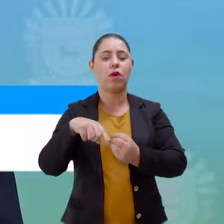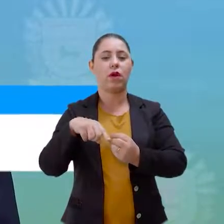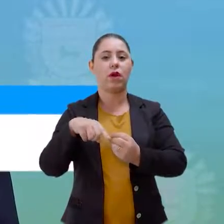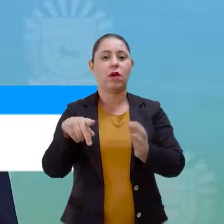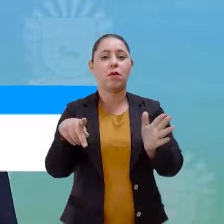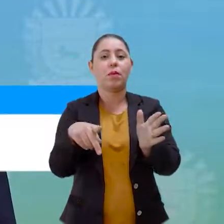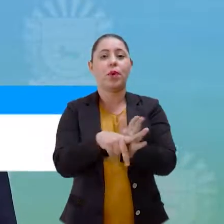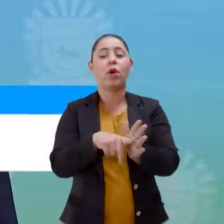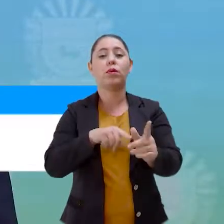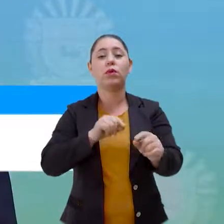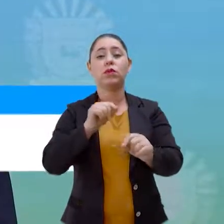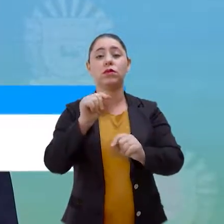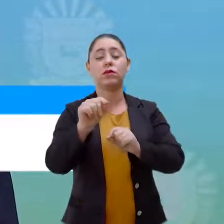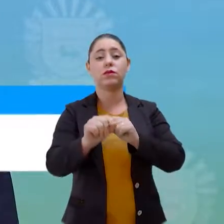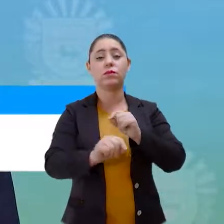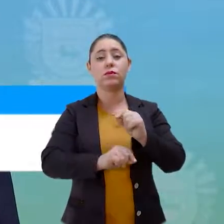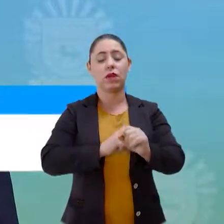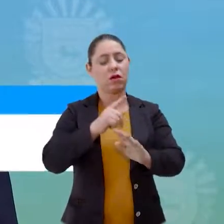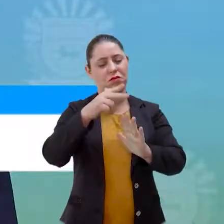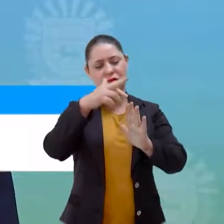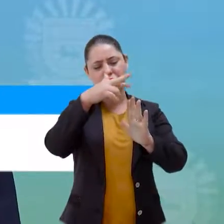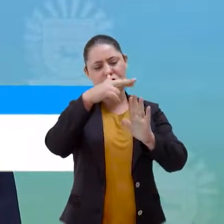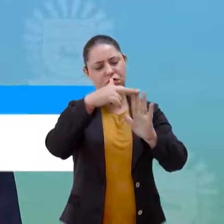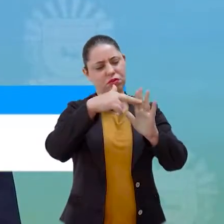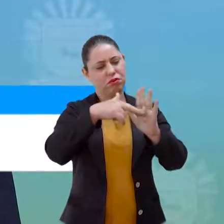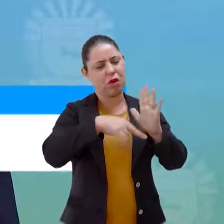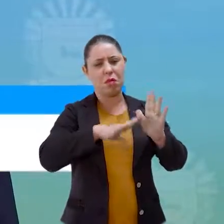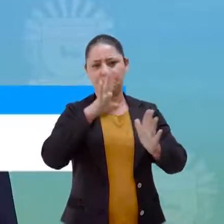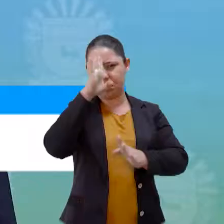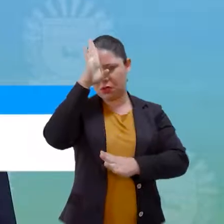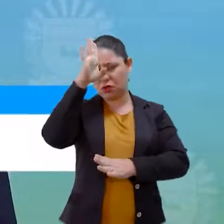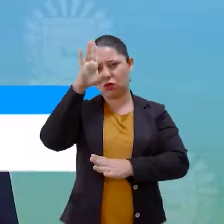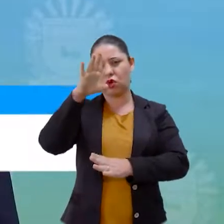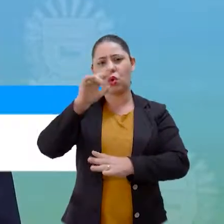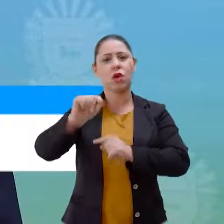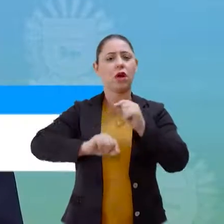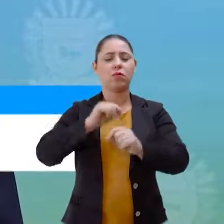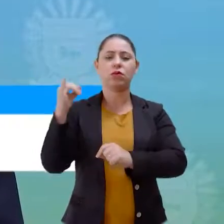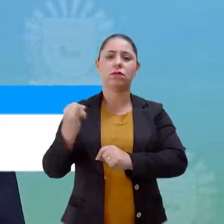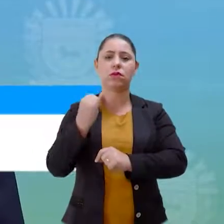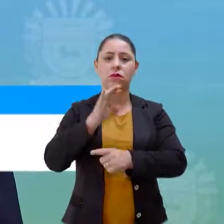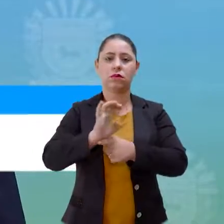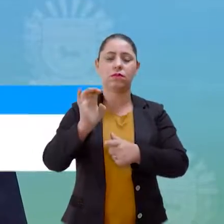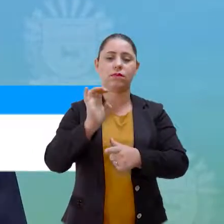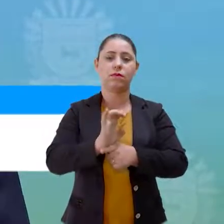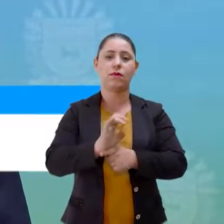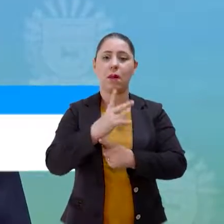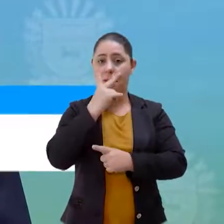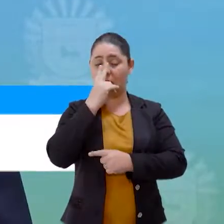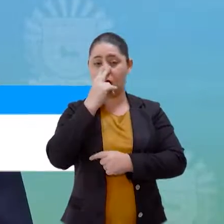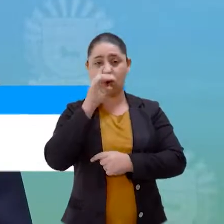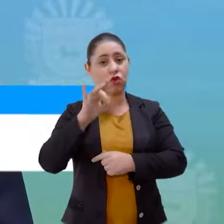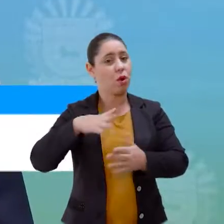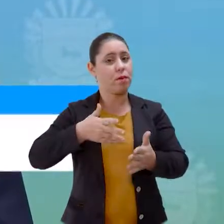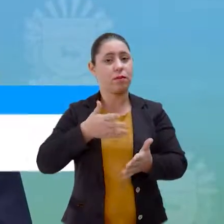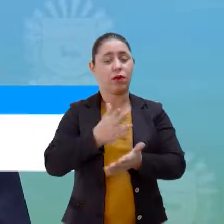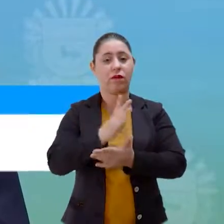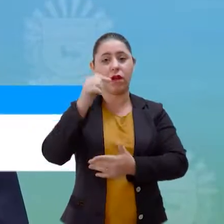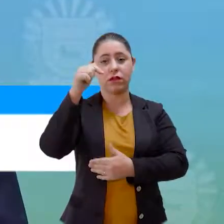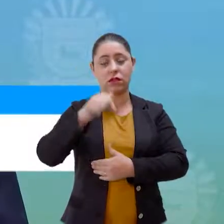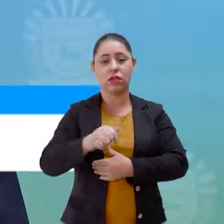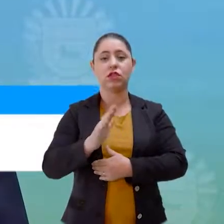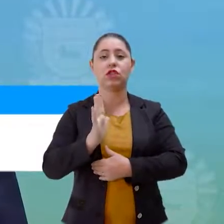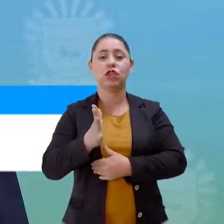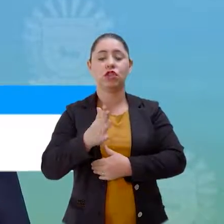tratam propriamente de princípios e de algo fundamental para o Estado, me parece que basta que seja